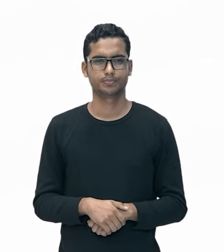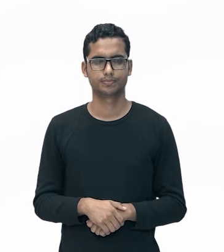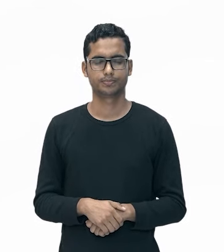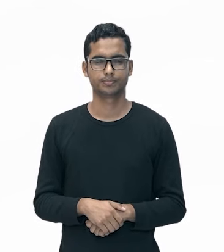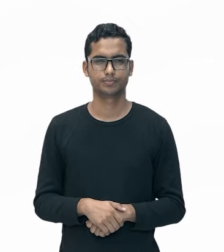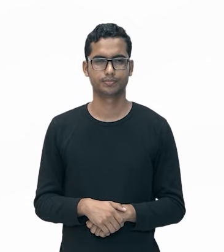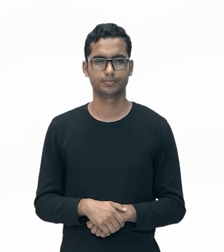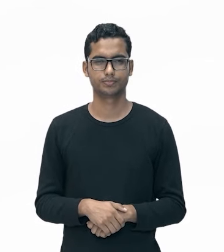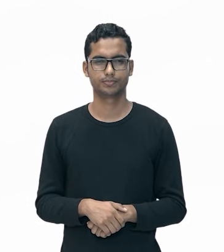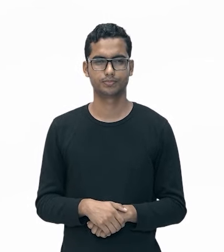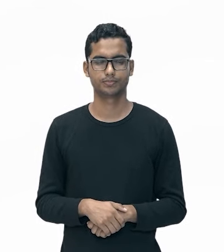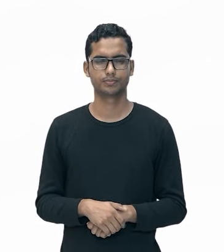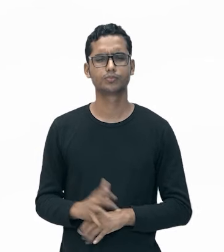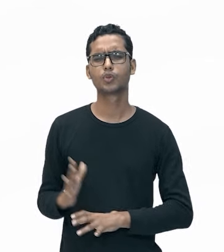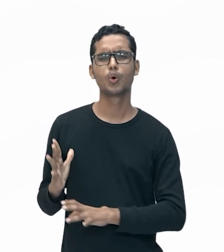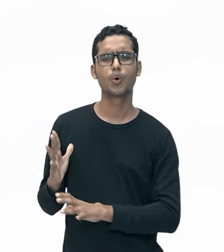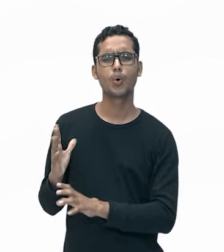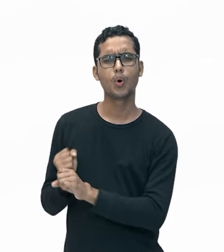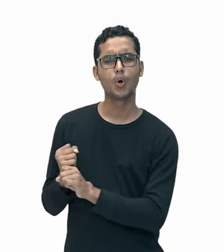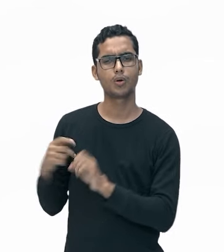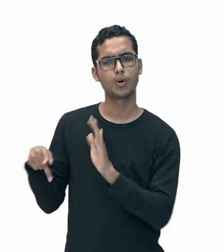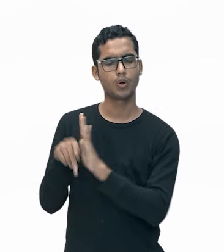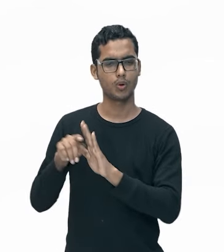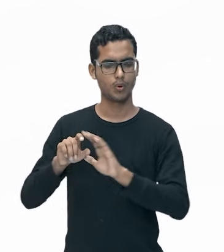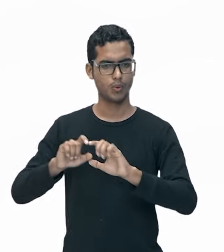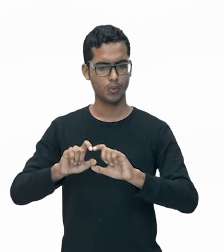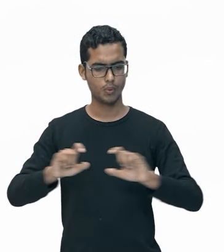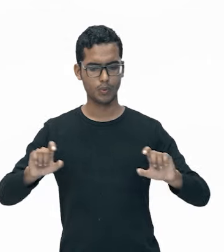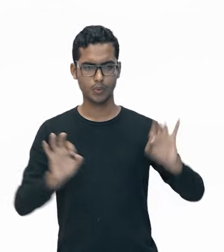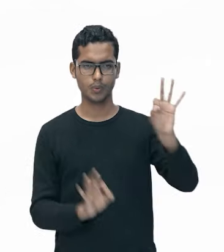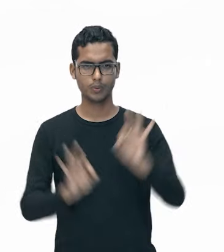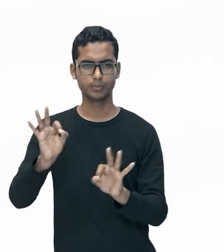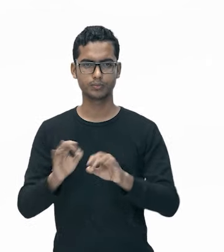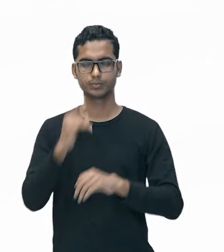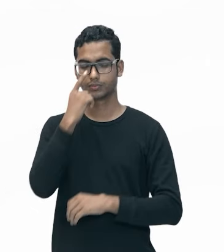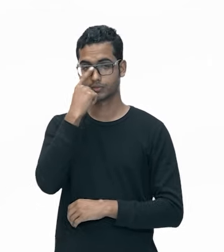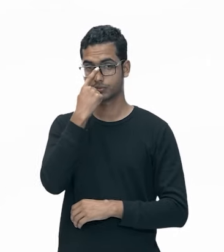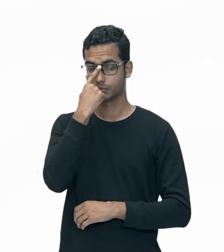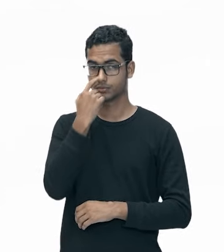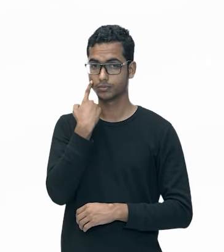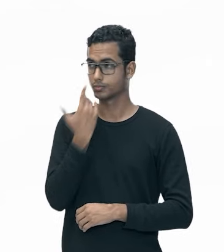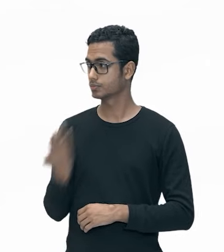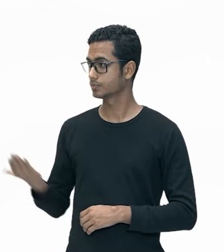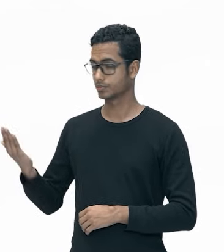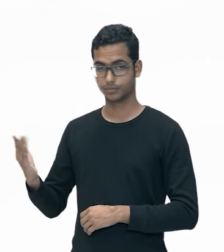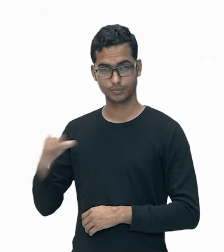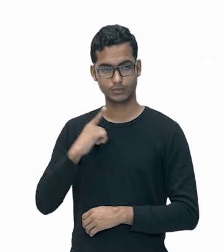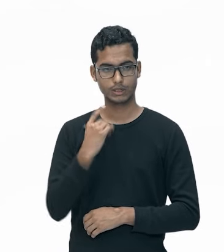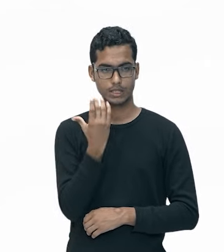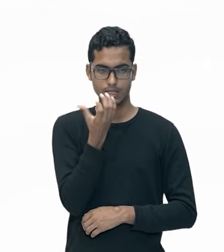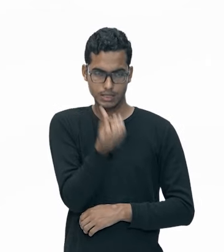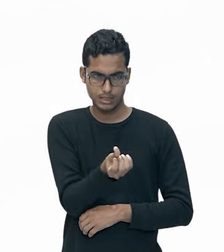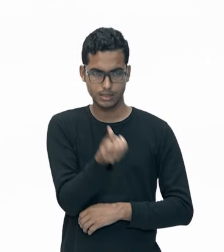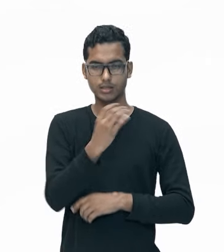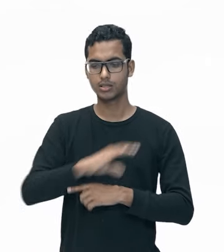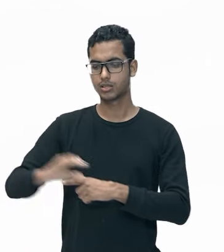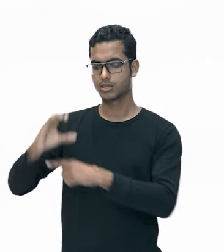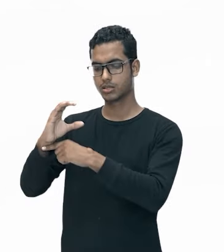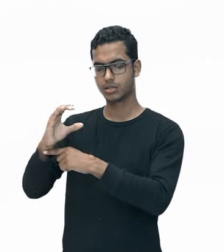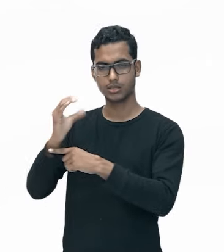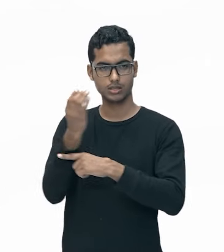aqui né estabelecer a fórmula molecular para esta cadeia carbônica esse composto a gente já viu que tem seis carbonos então é